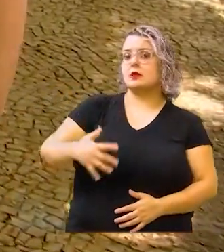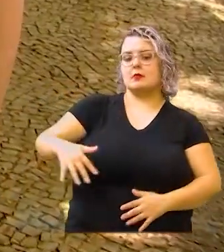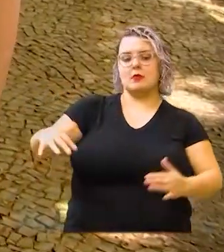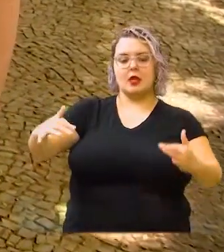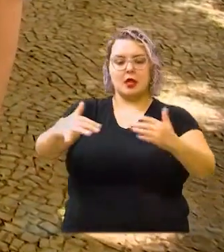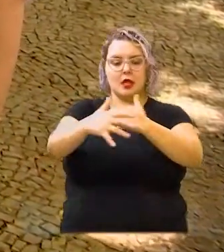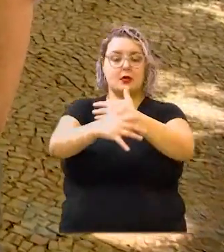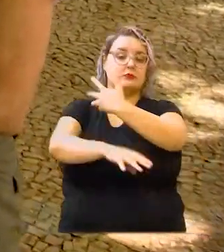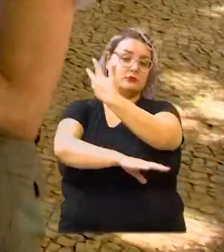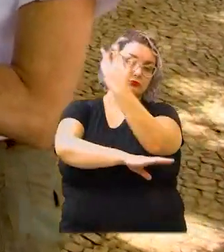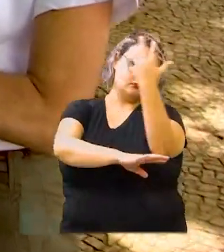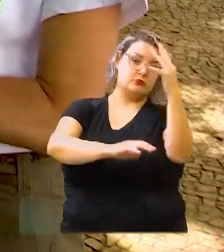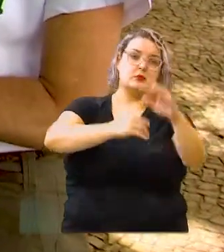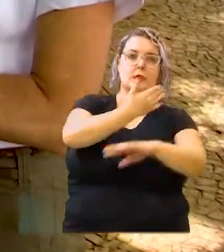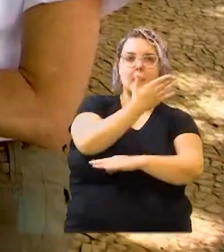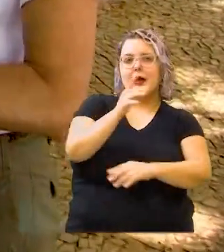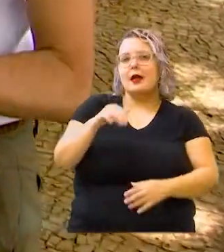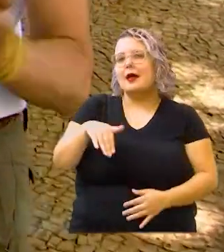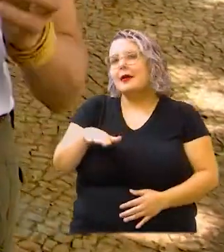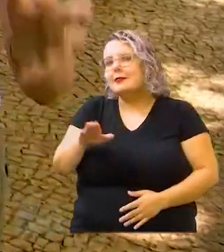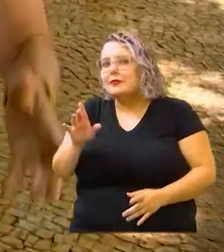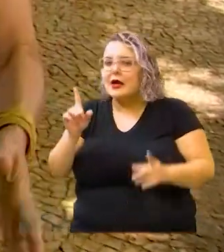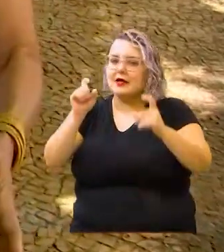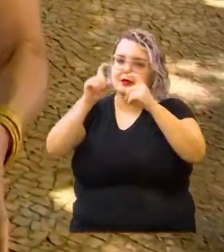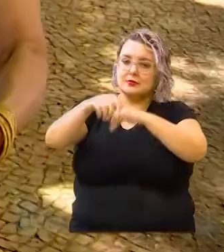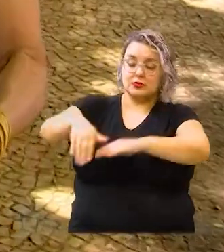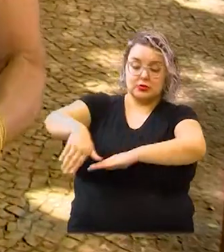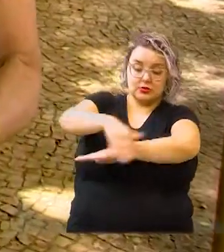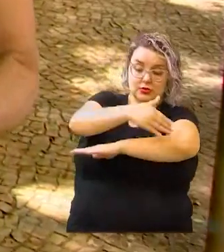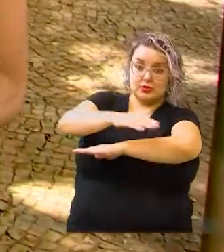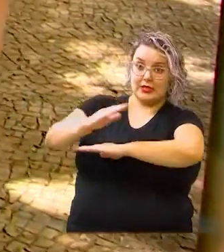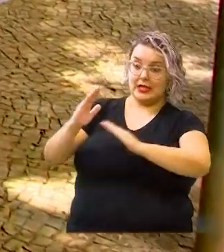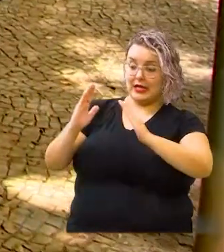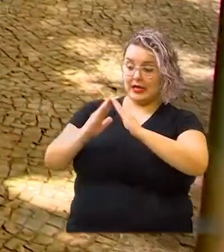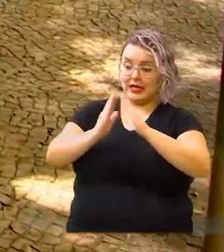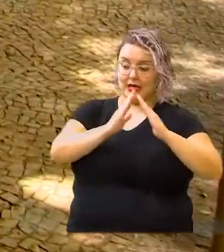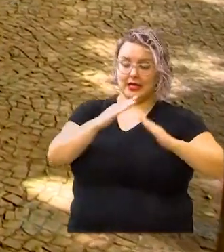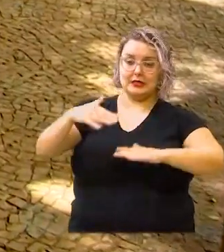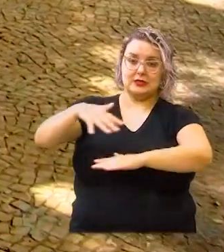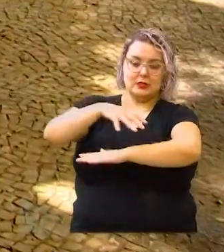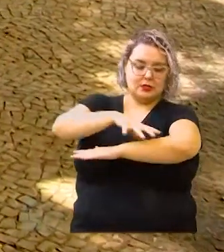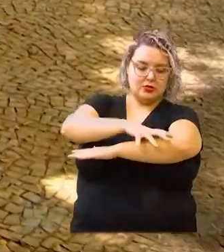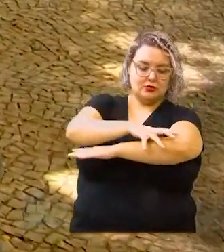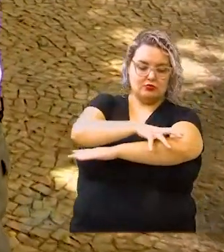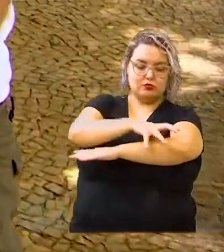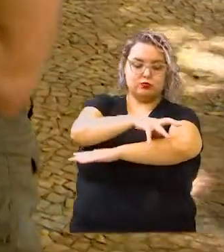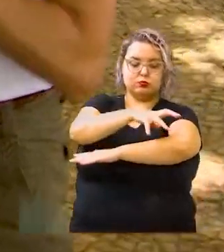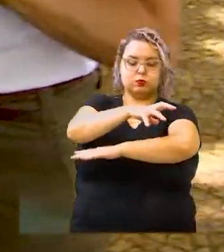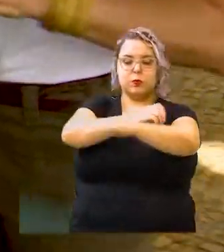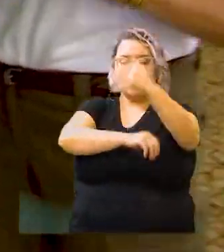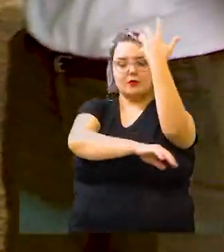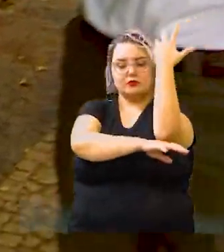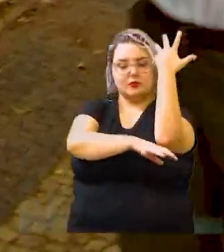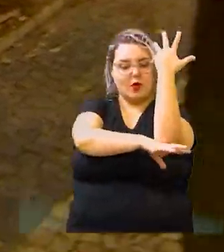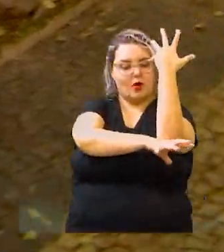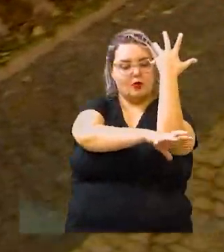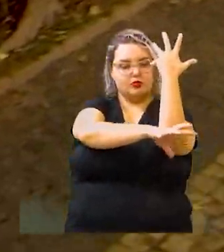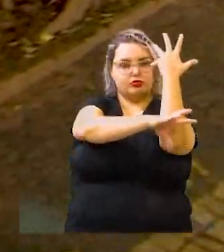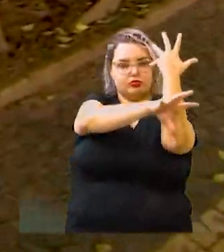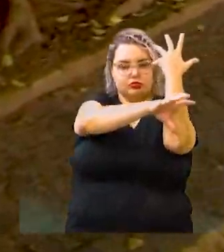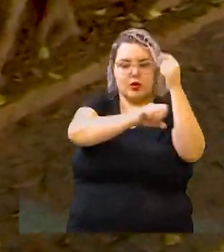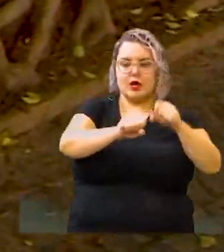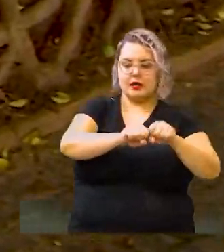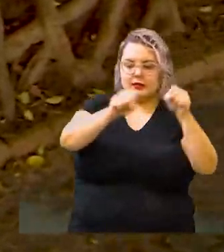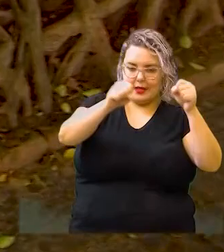arborização urbana. Ela é mais complicada quando é colocada em calçadas, porque a raiz é muito superficial e muitas vezes